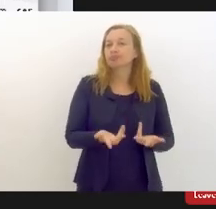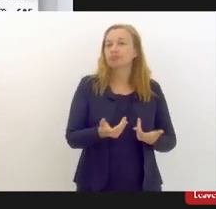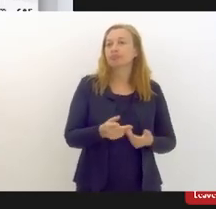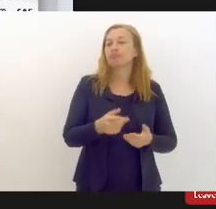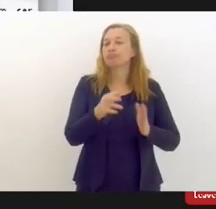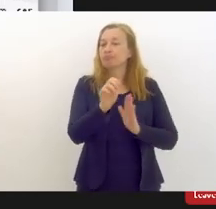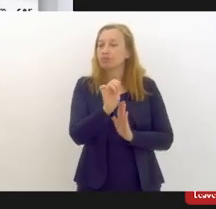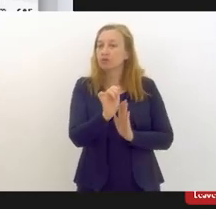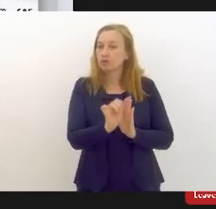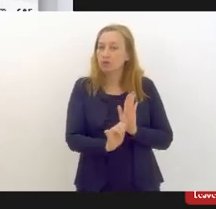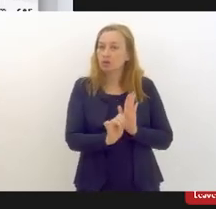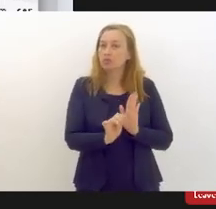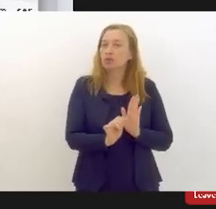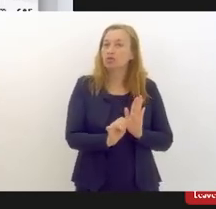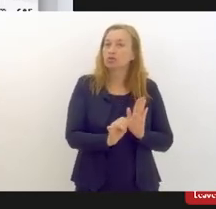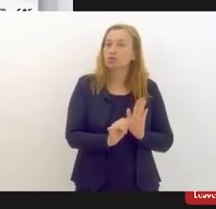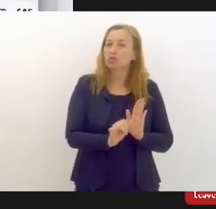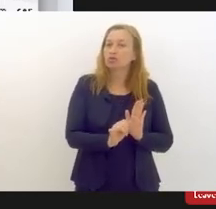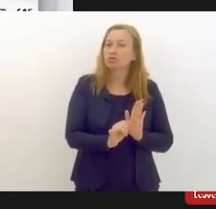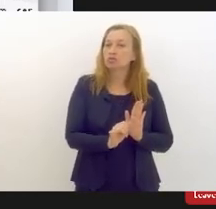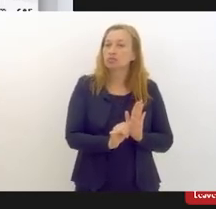relatório